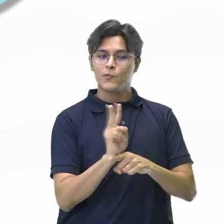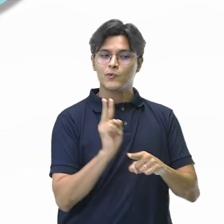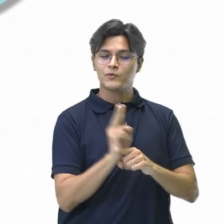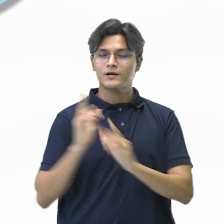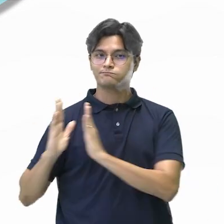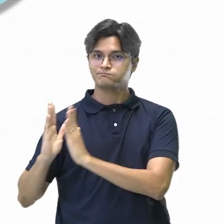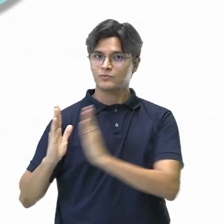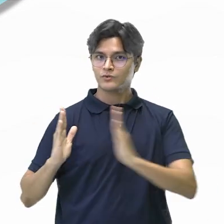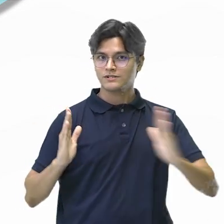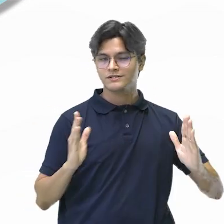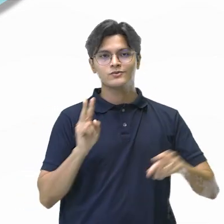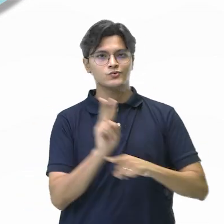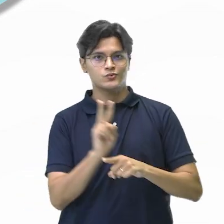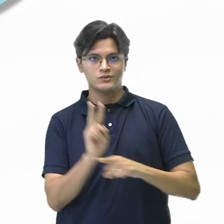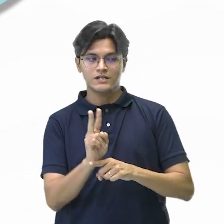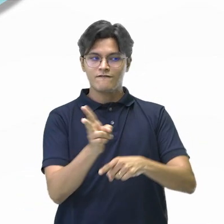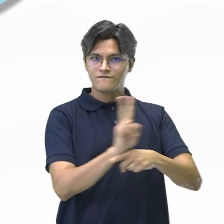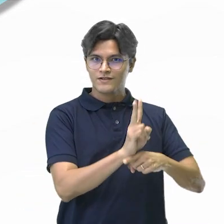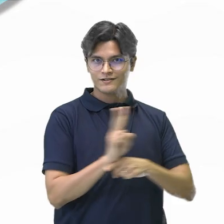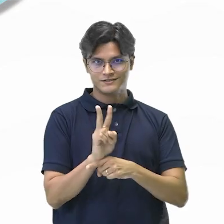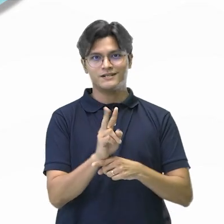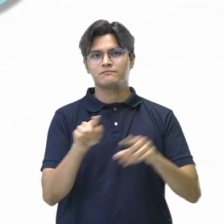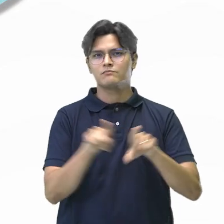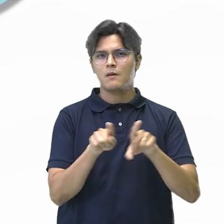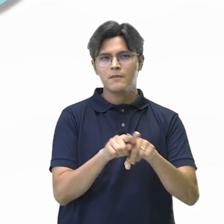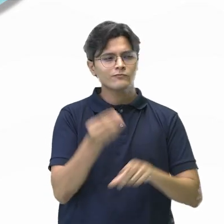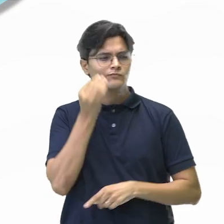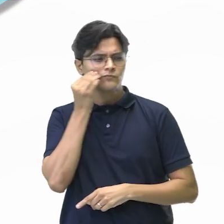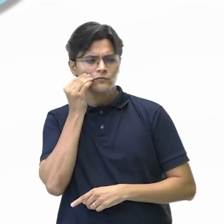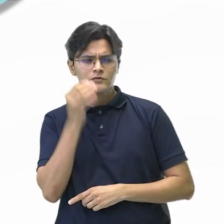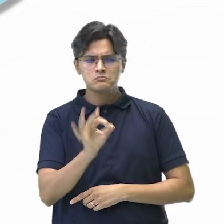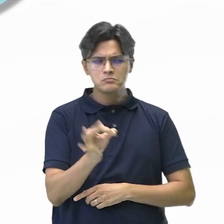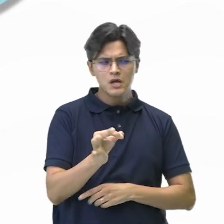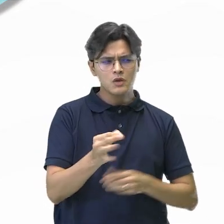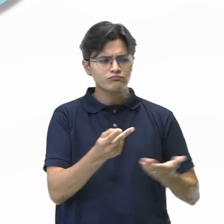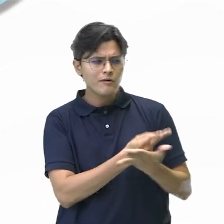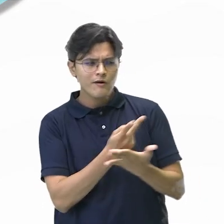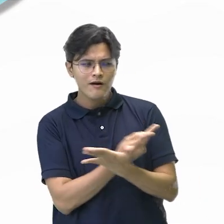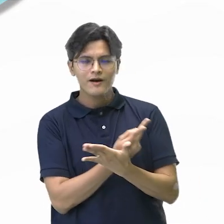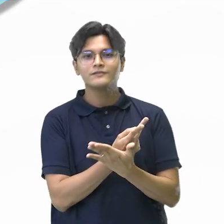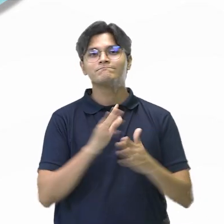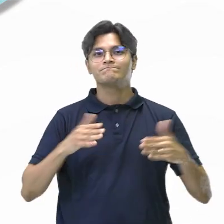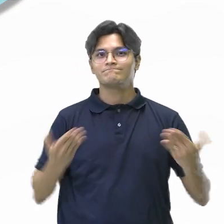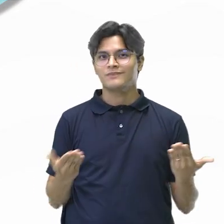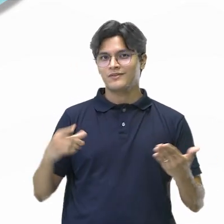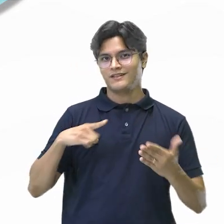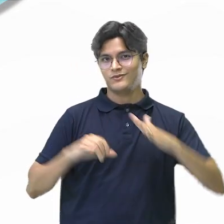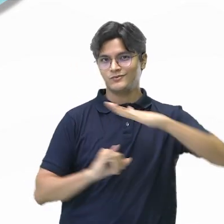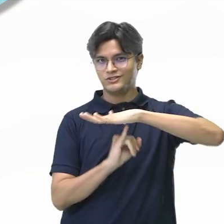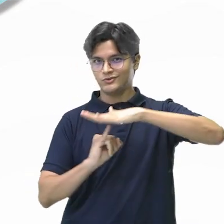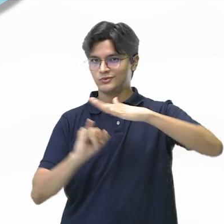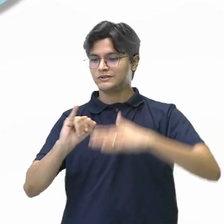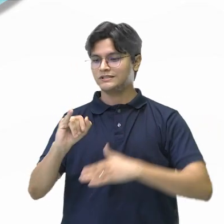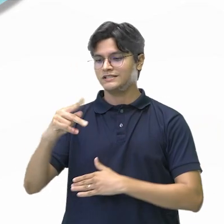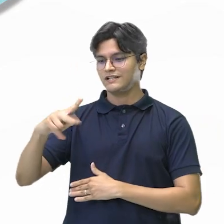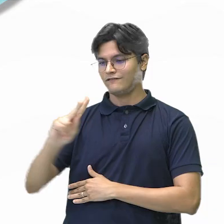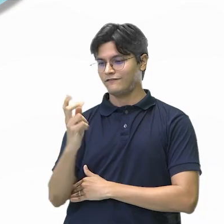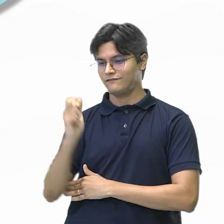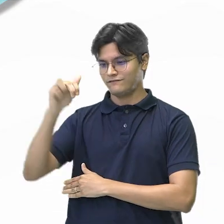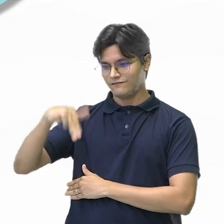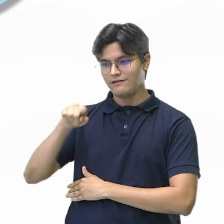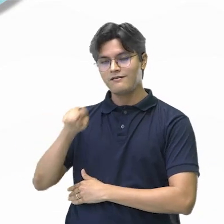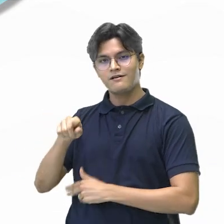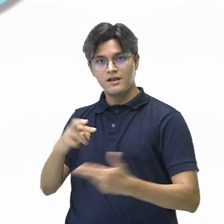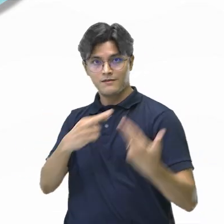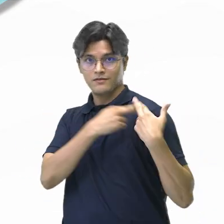de cuidar, de fiscalizar, de verificar se está tudo certinho, nós já mencionamos que nós temos o IPHAN, mas também temos